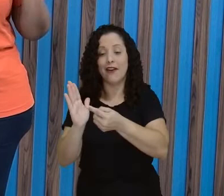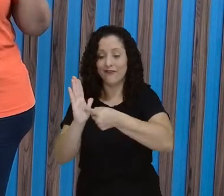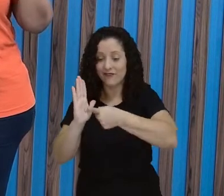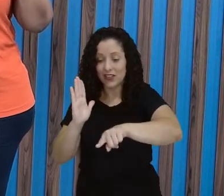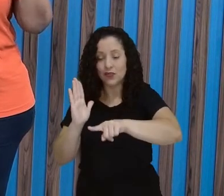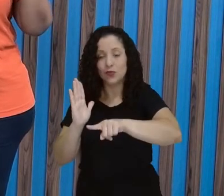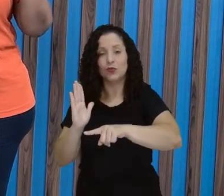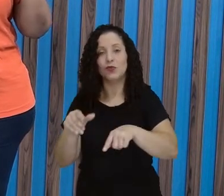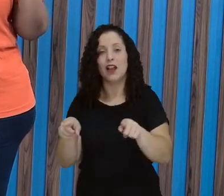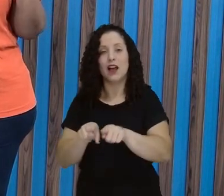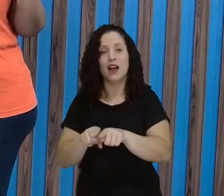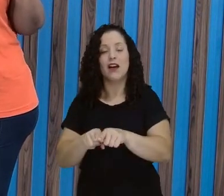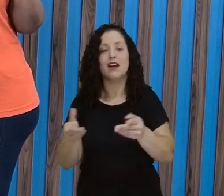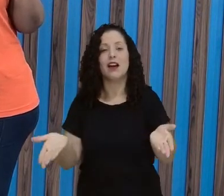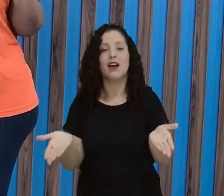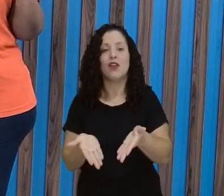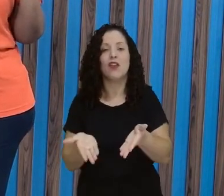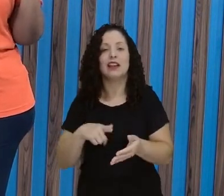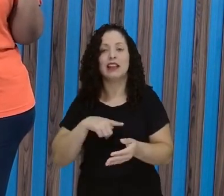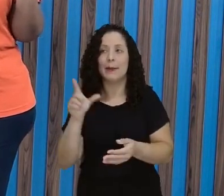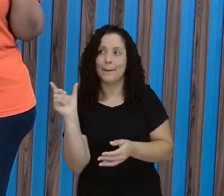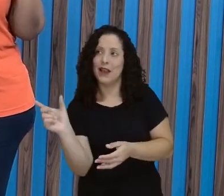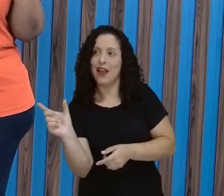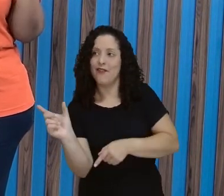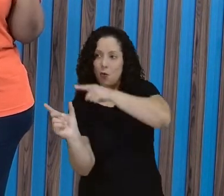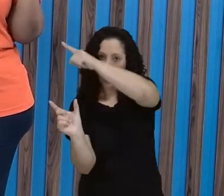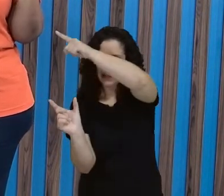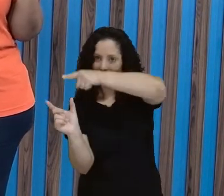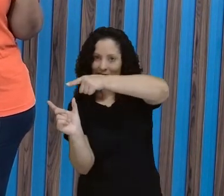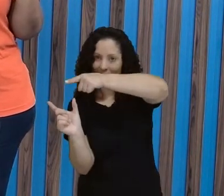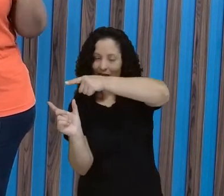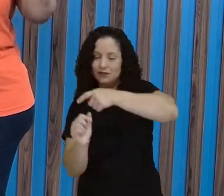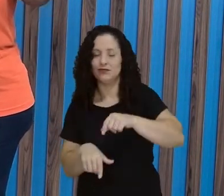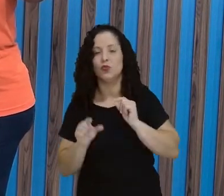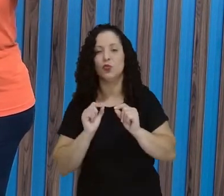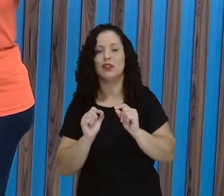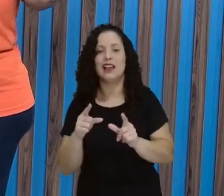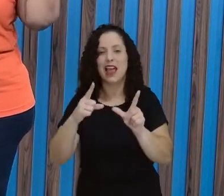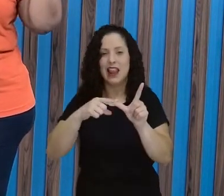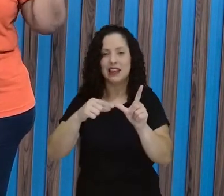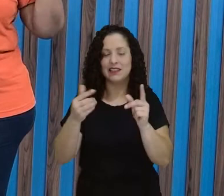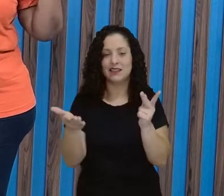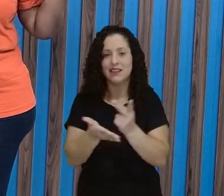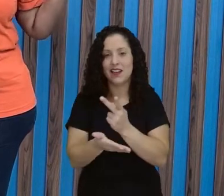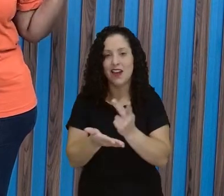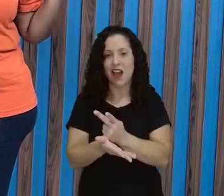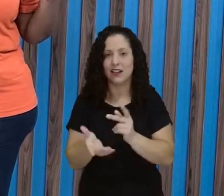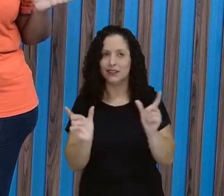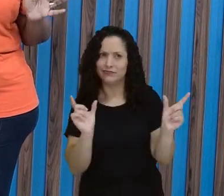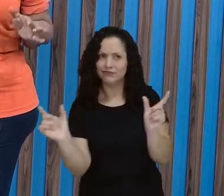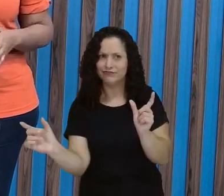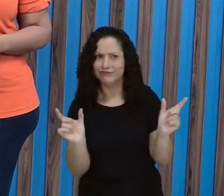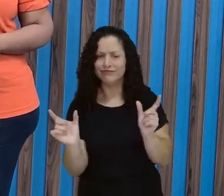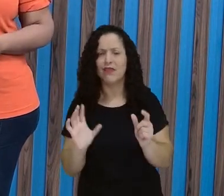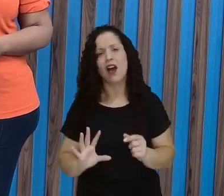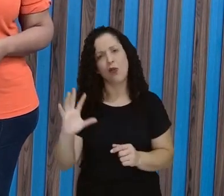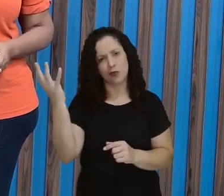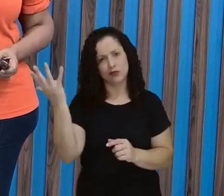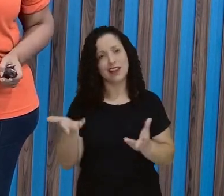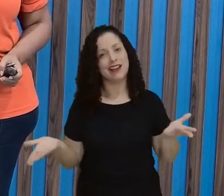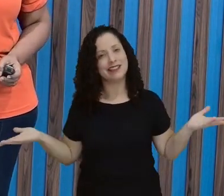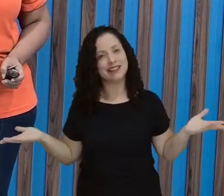acento, confundi. Essa letra não é aqui, eu botei uma letra a mais, engoli uma letra. Acontece, tá